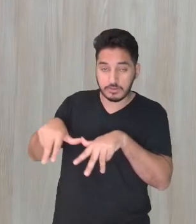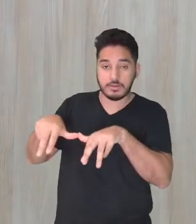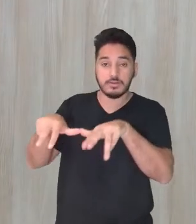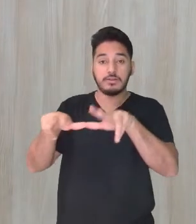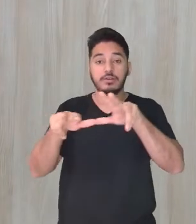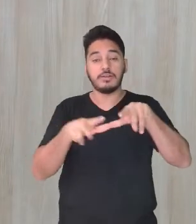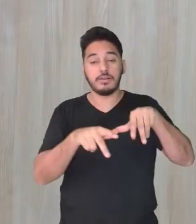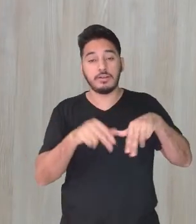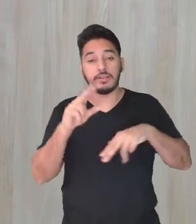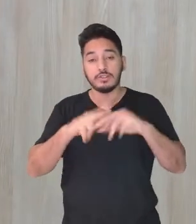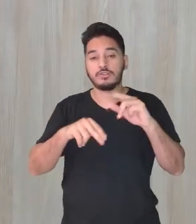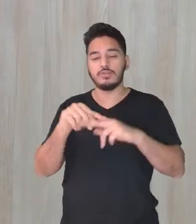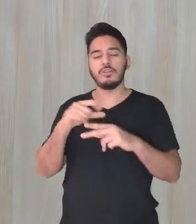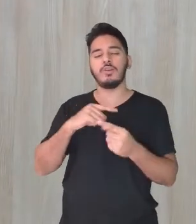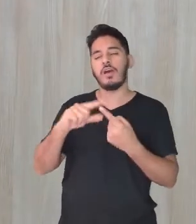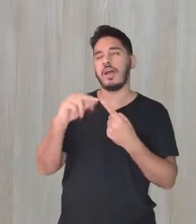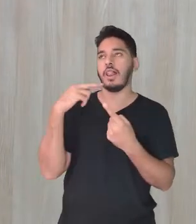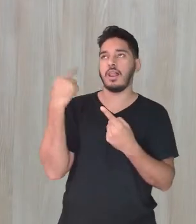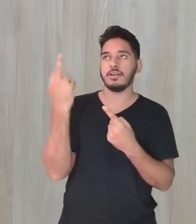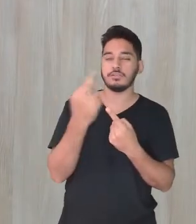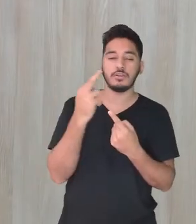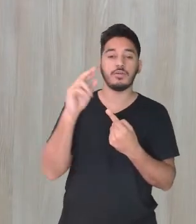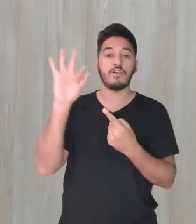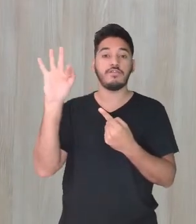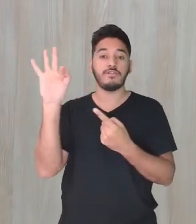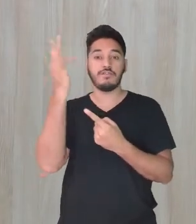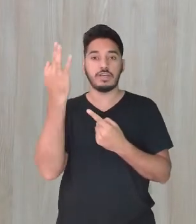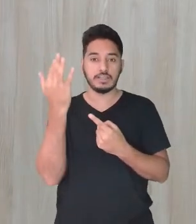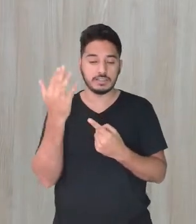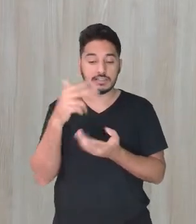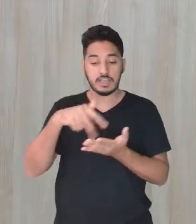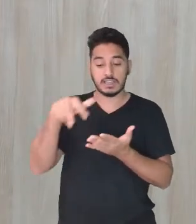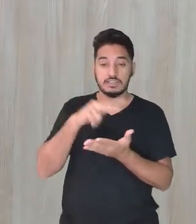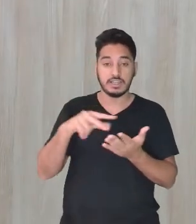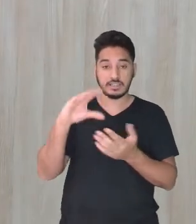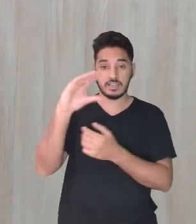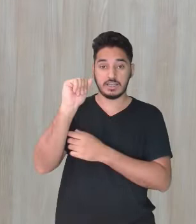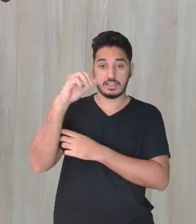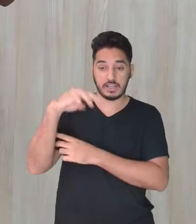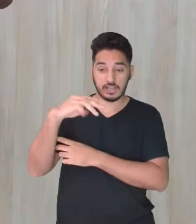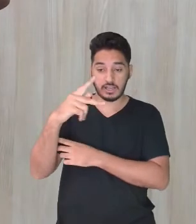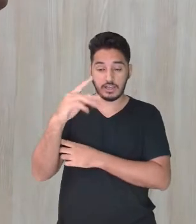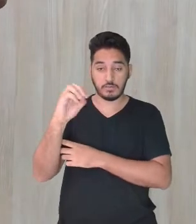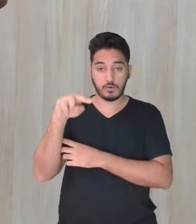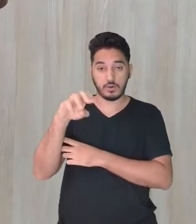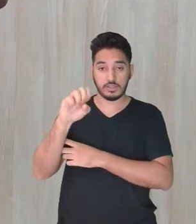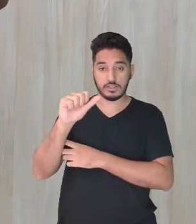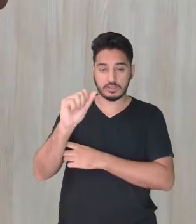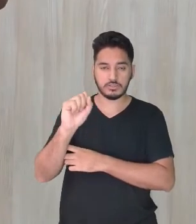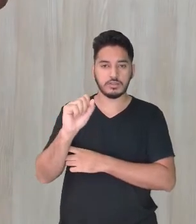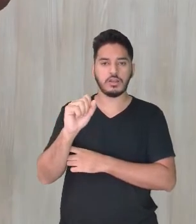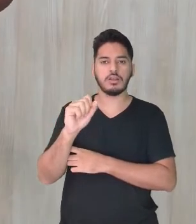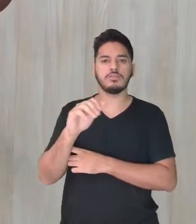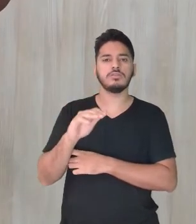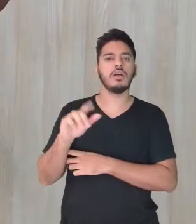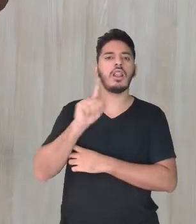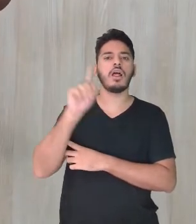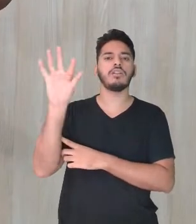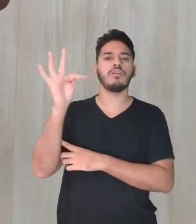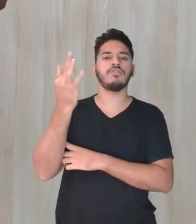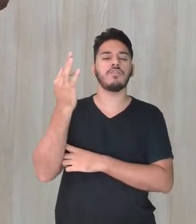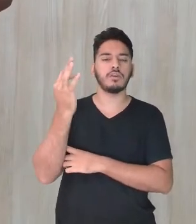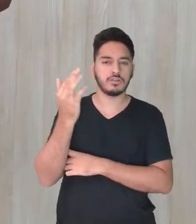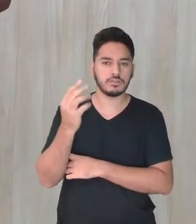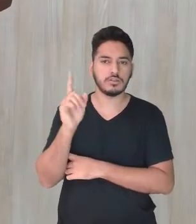tem uma relação com a França também, né? Essas danças camponesas, lá na França, esse termo camponês é algo